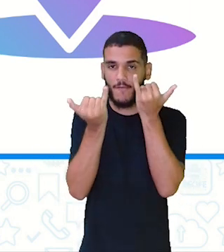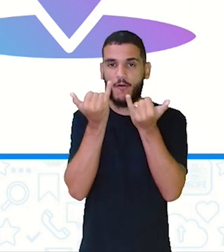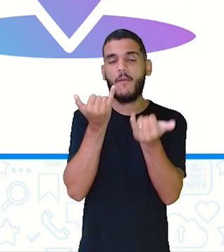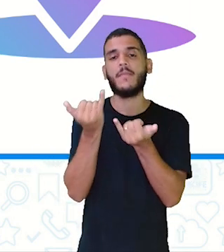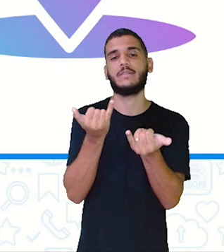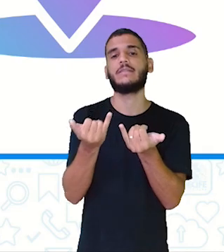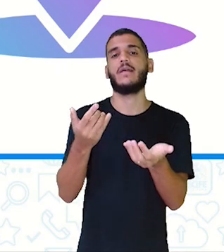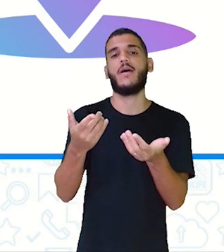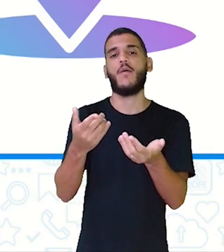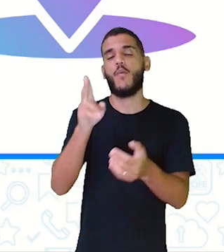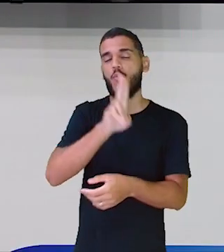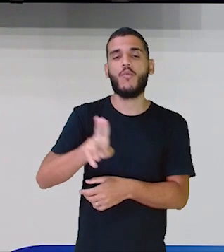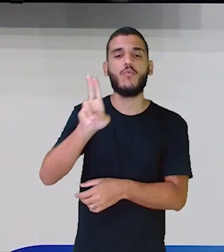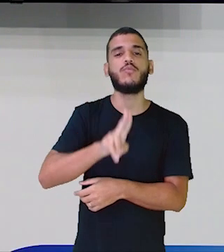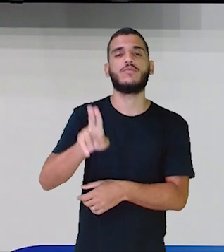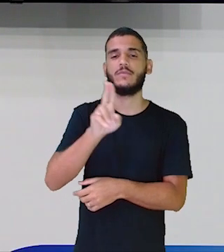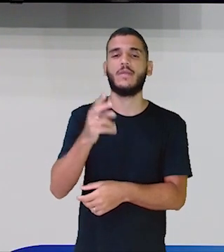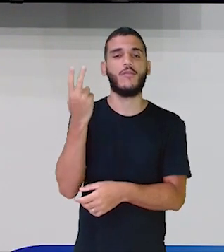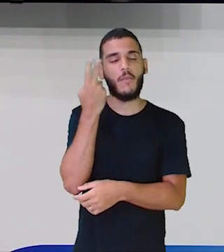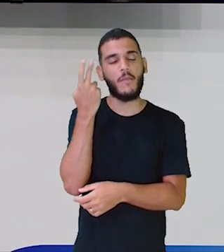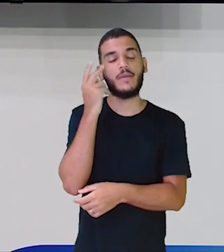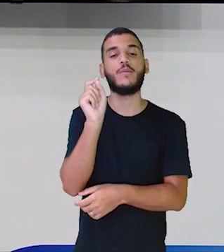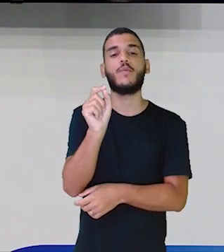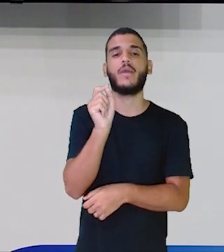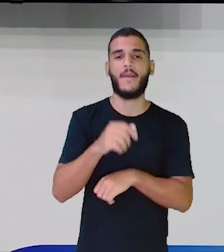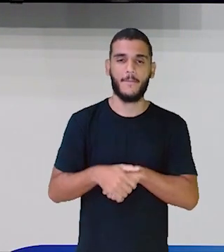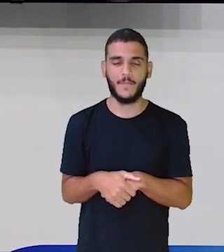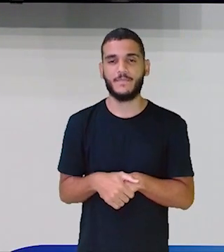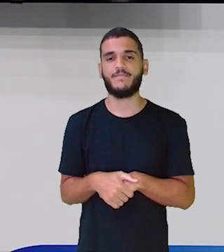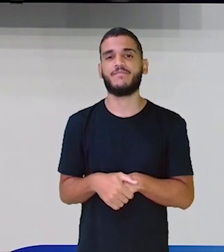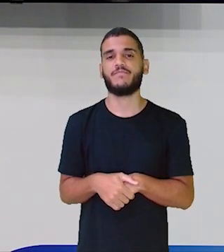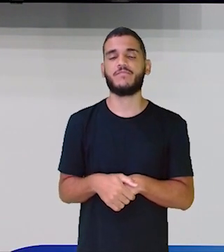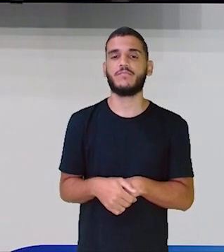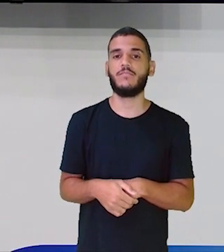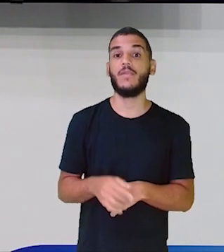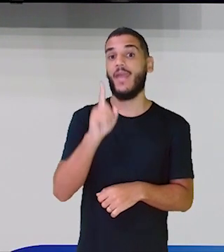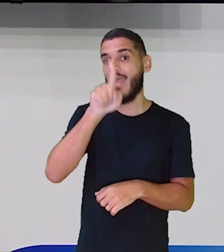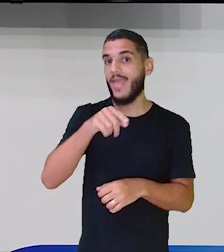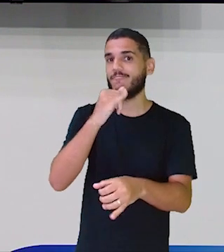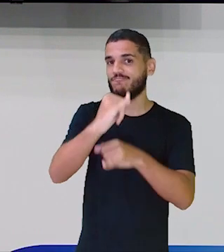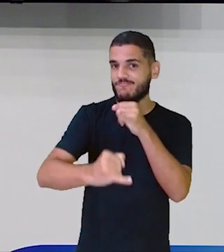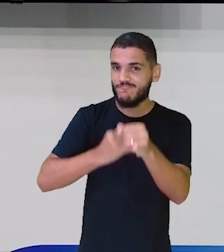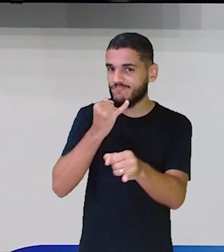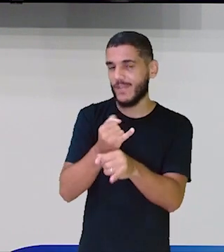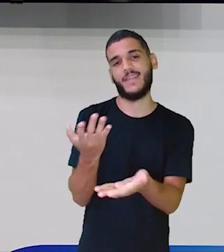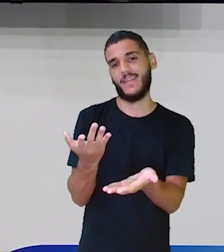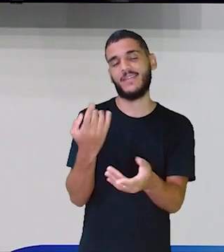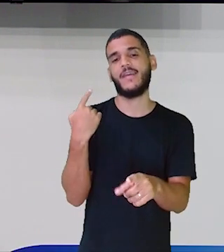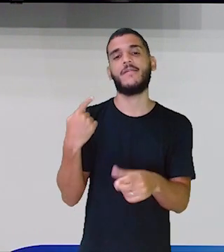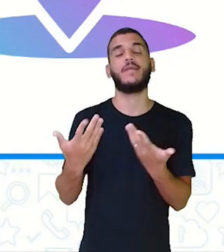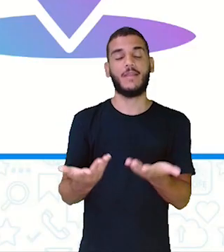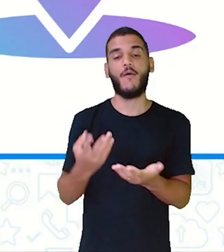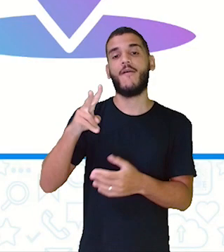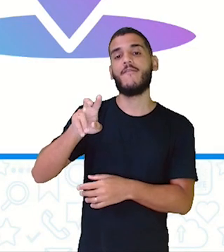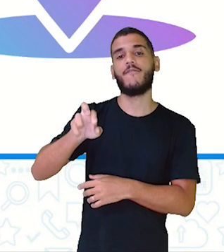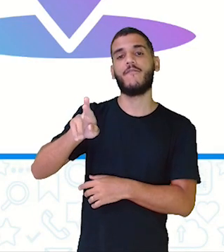são encontradas e mais comum de serem usadas no dia a dia é através da internet. E os verbetes de